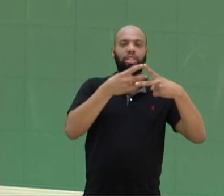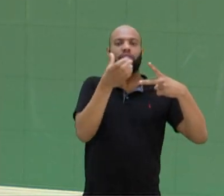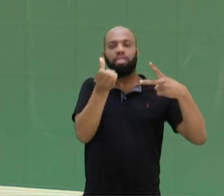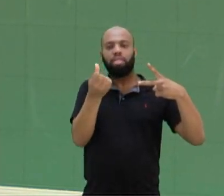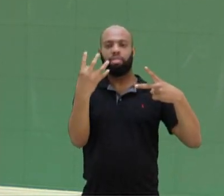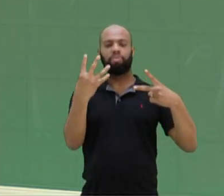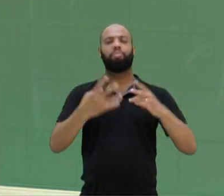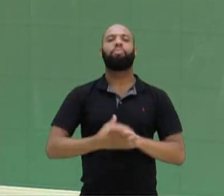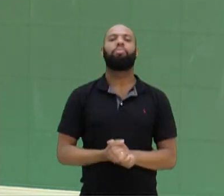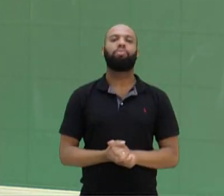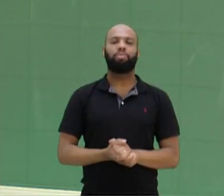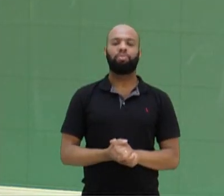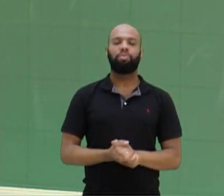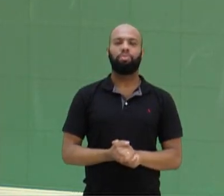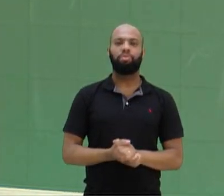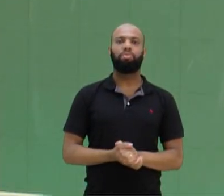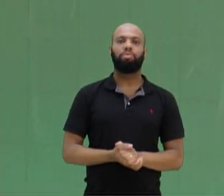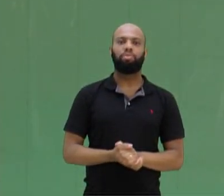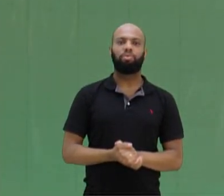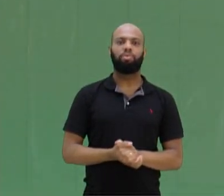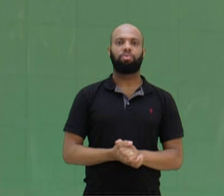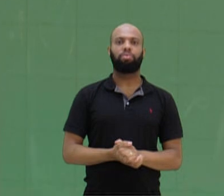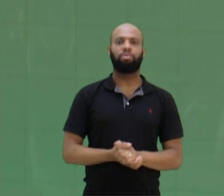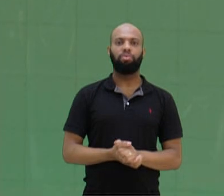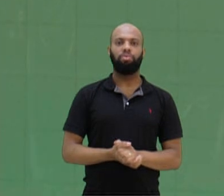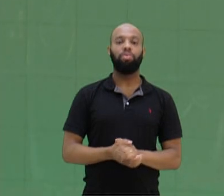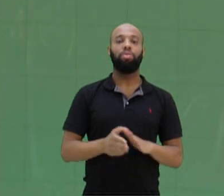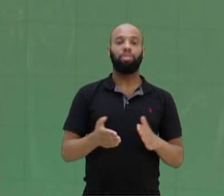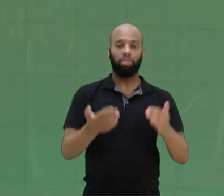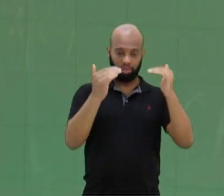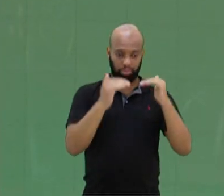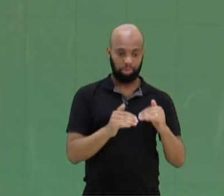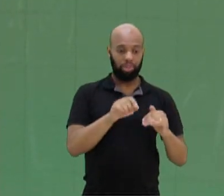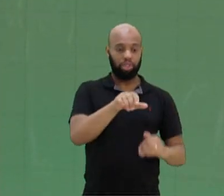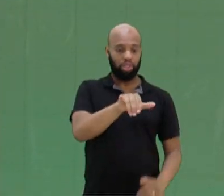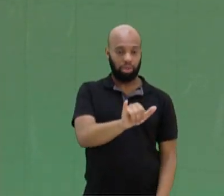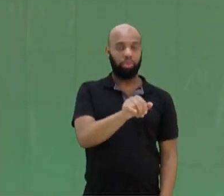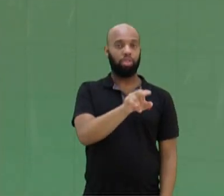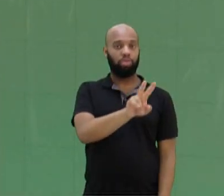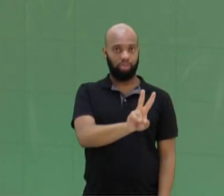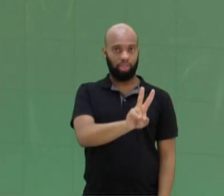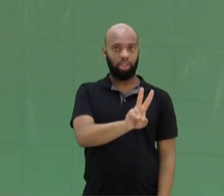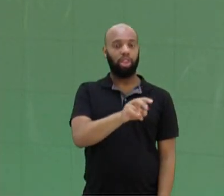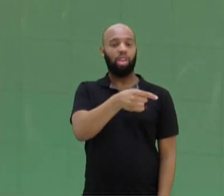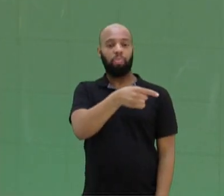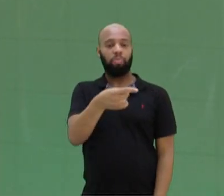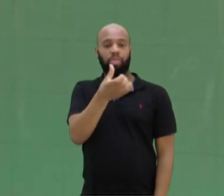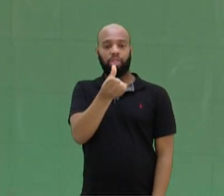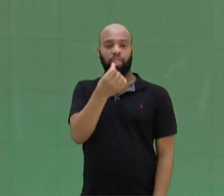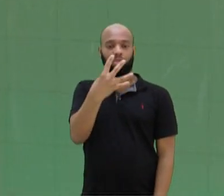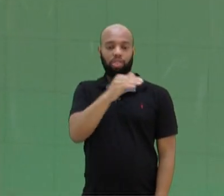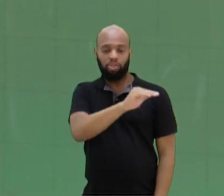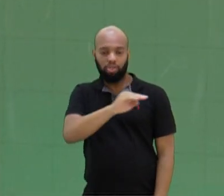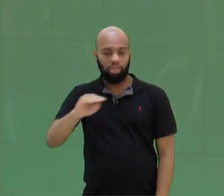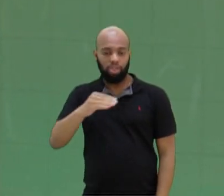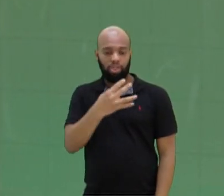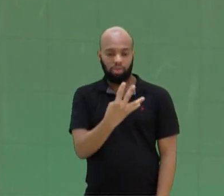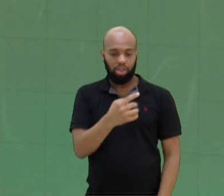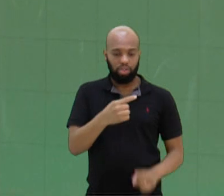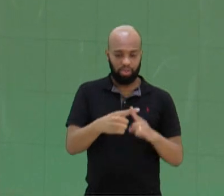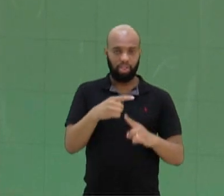B é 0, B ao quadrado se anula, fica 0. O valor de A é 2 e o valor